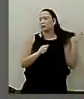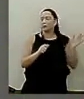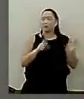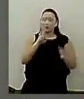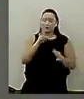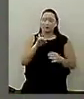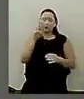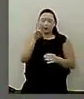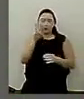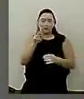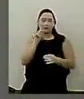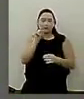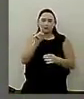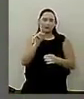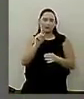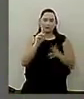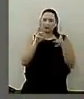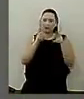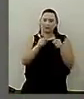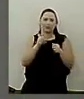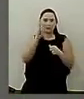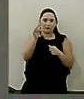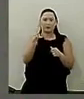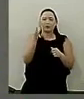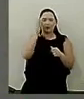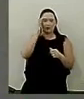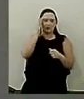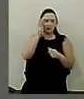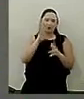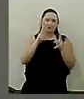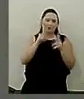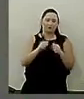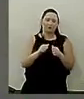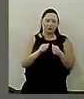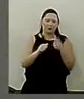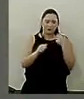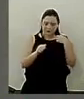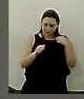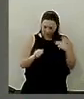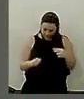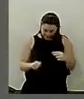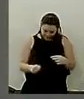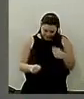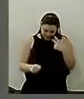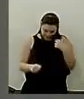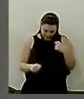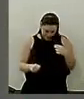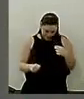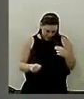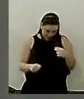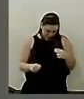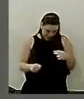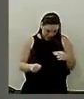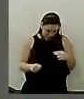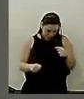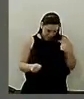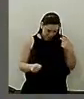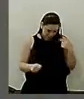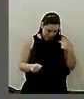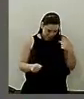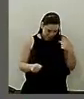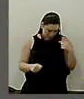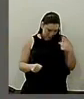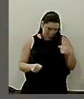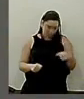verá no futuro, ele já viu na sua mente e nos seus decretos. Ele sabe o que ele está fazendo, e é